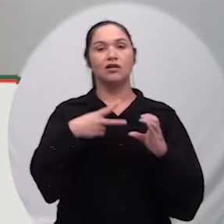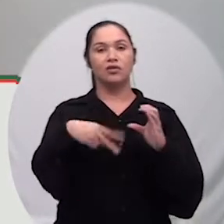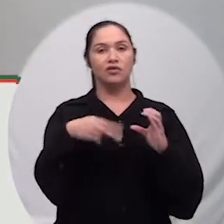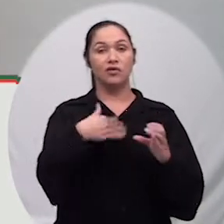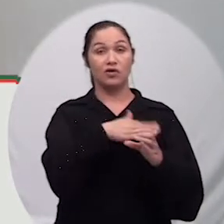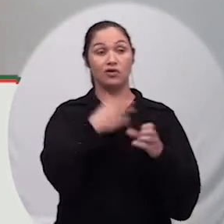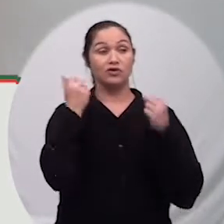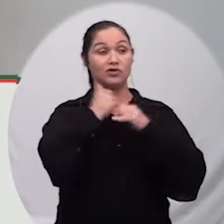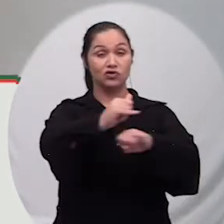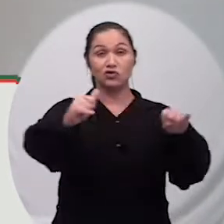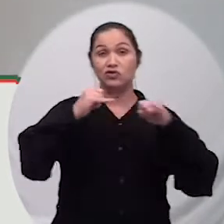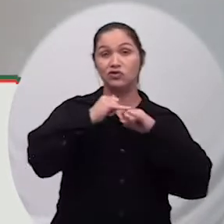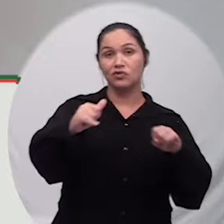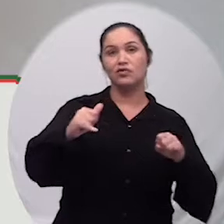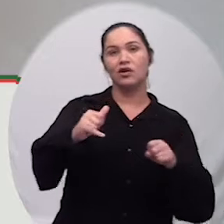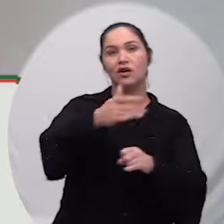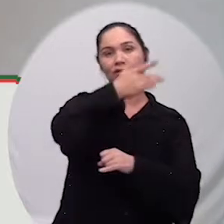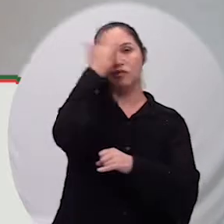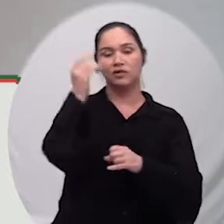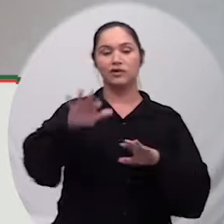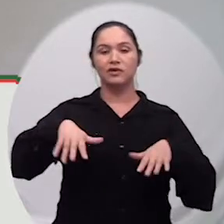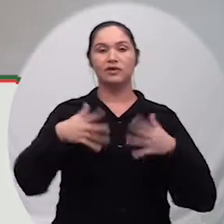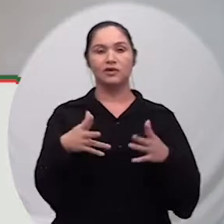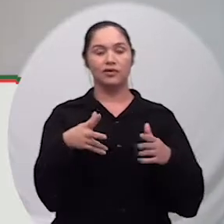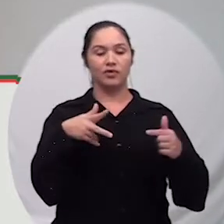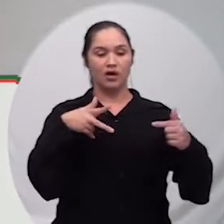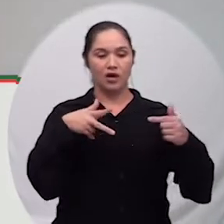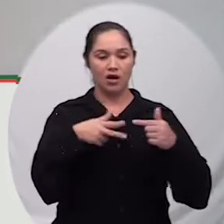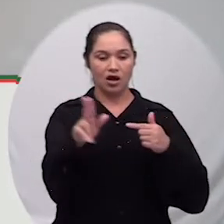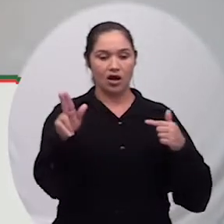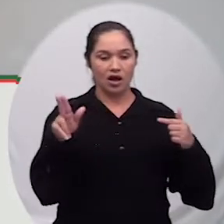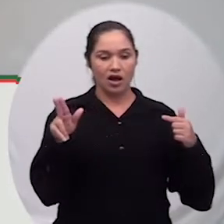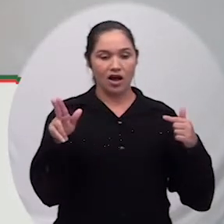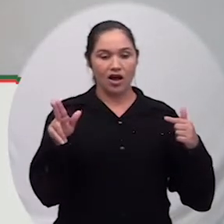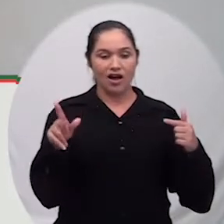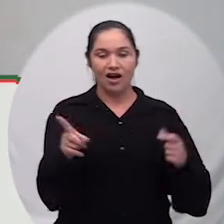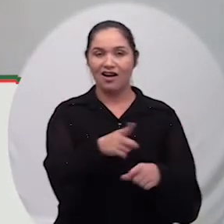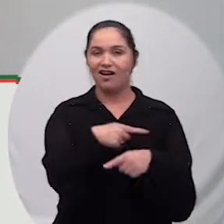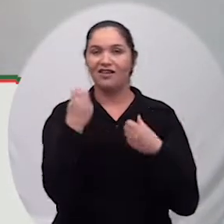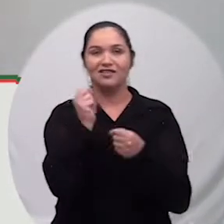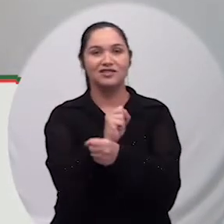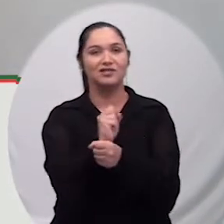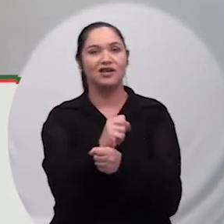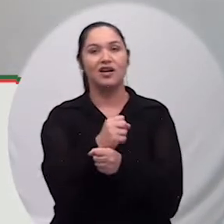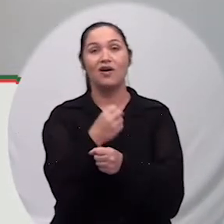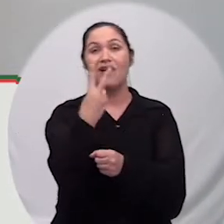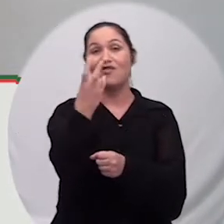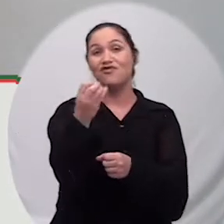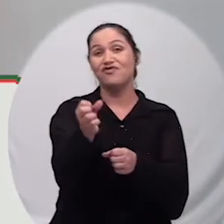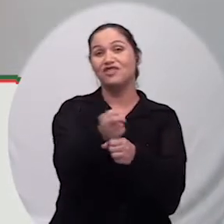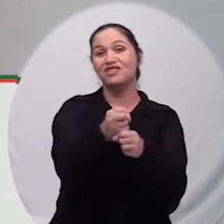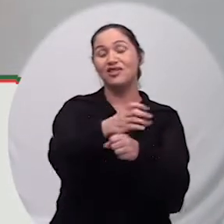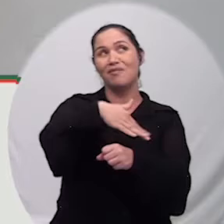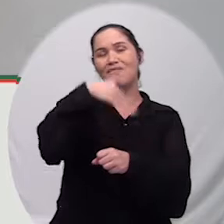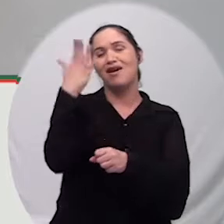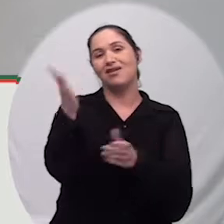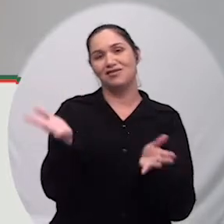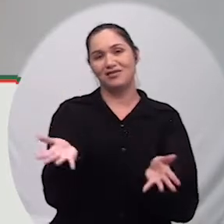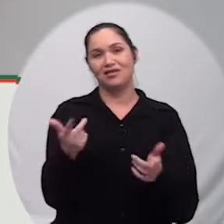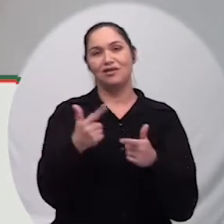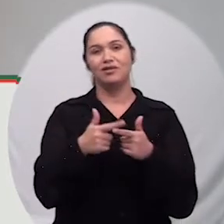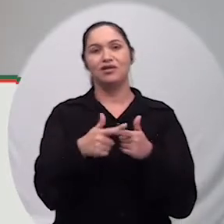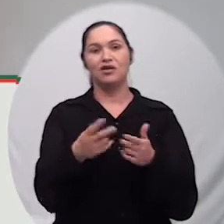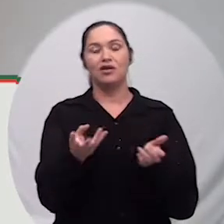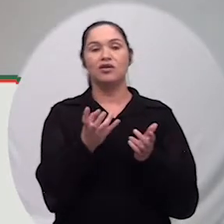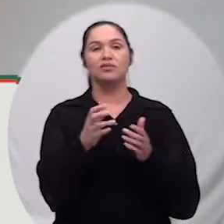mais para a população. Era uma conquista esperada há mais de 20 anos, a ampliação e inauguração aí do Hospital Materno